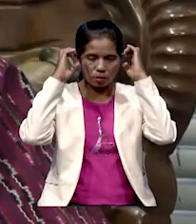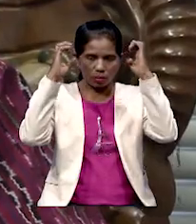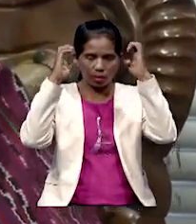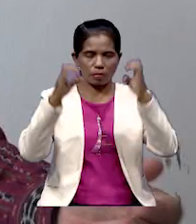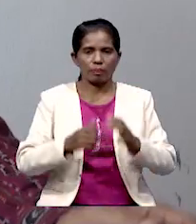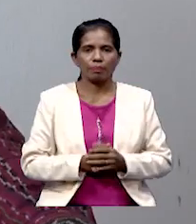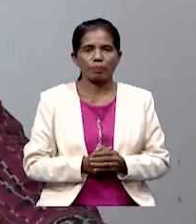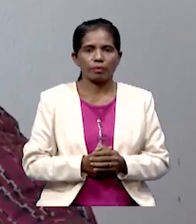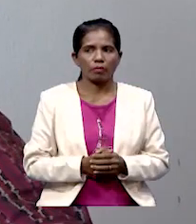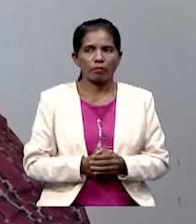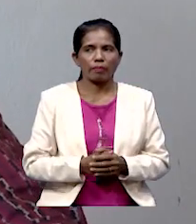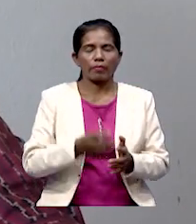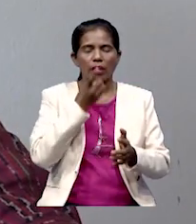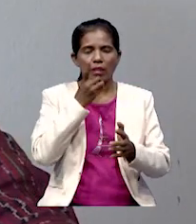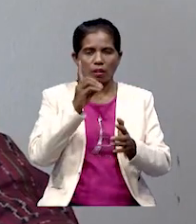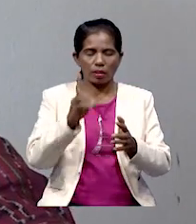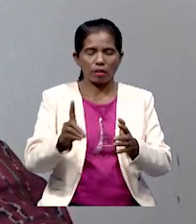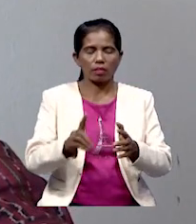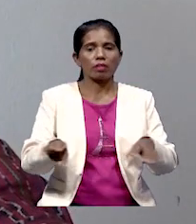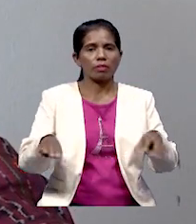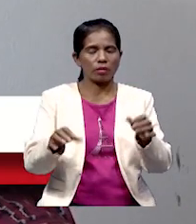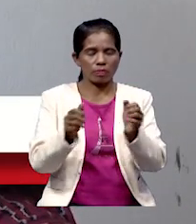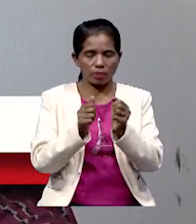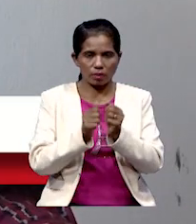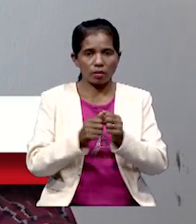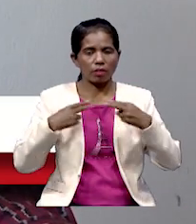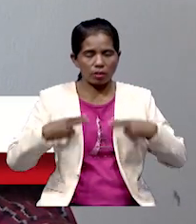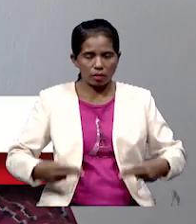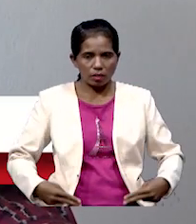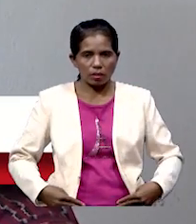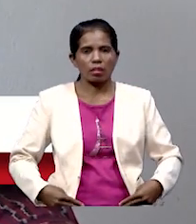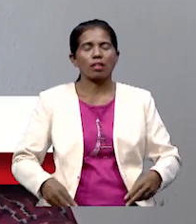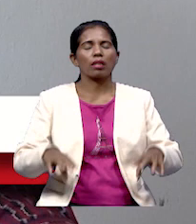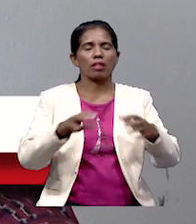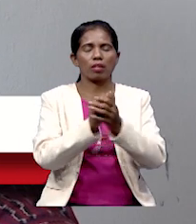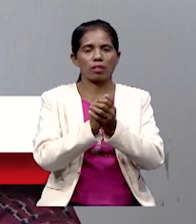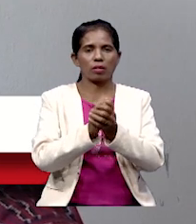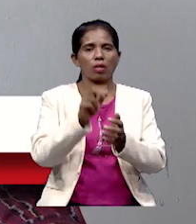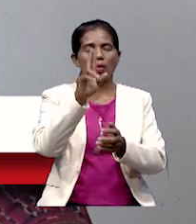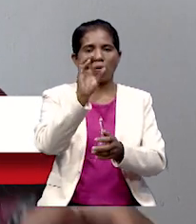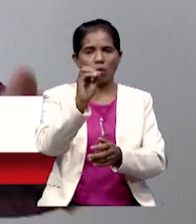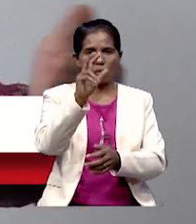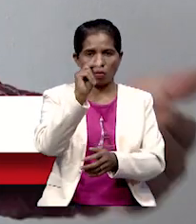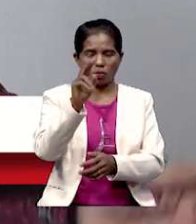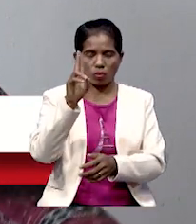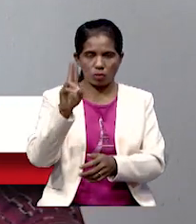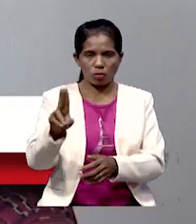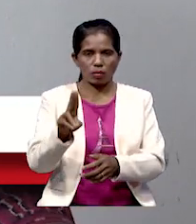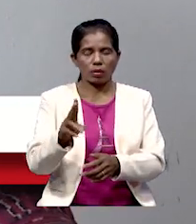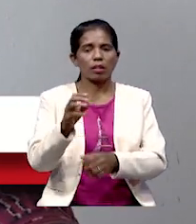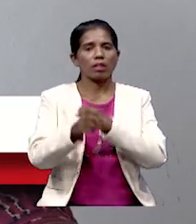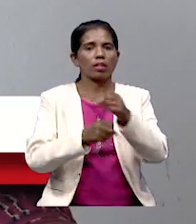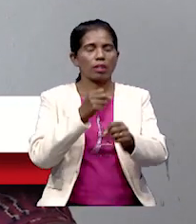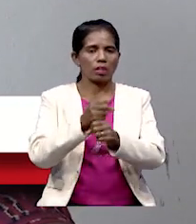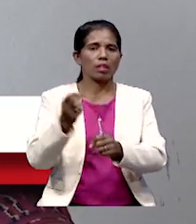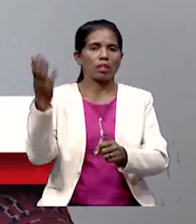Declaração fraternidade humana ne Assembleia Geral ONU RASIC tina Roma Liuba